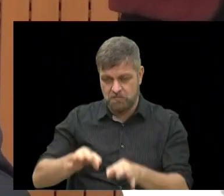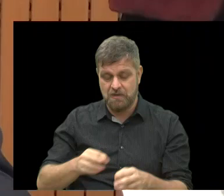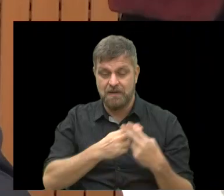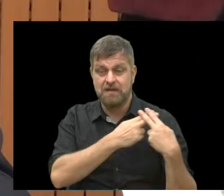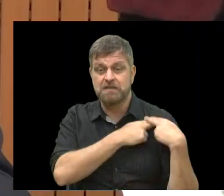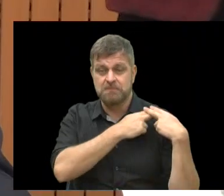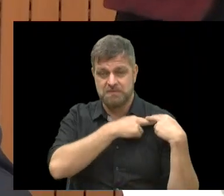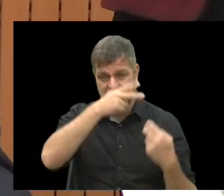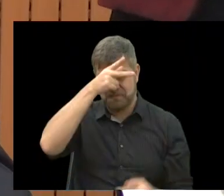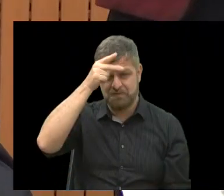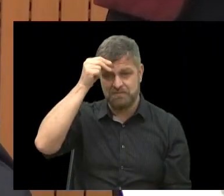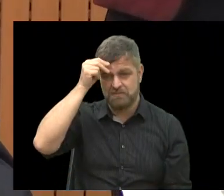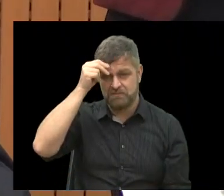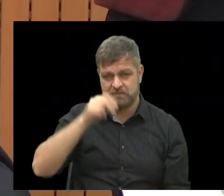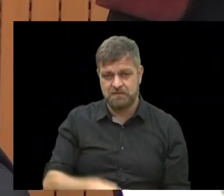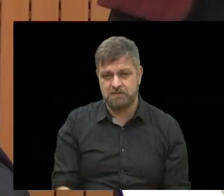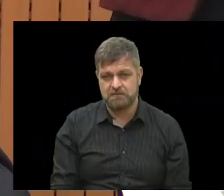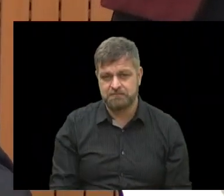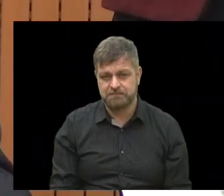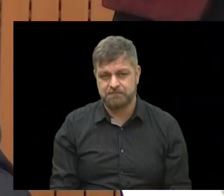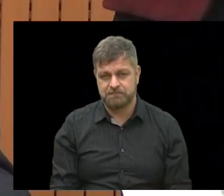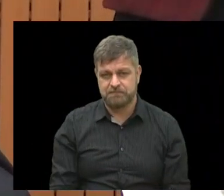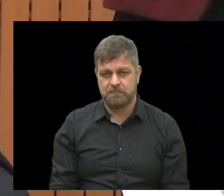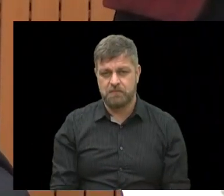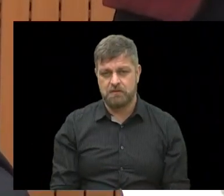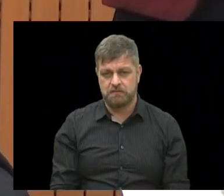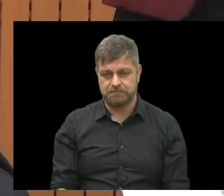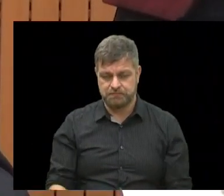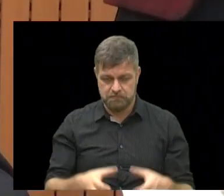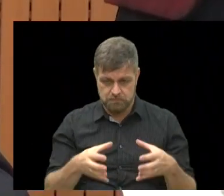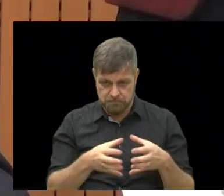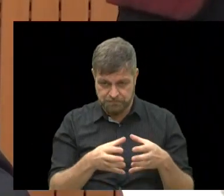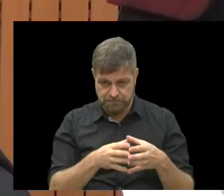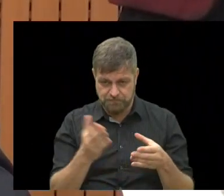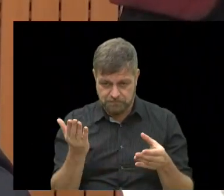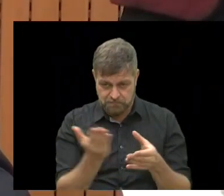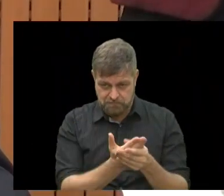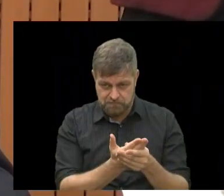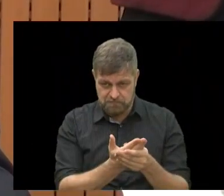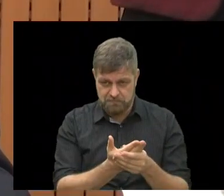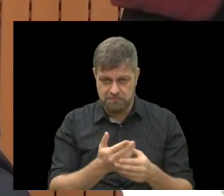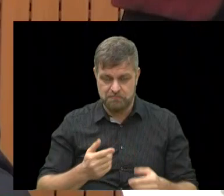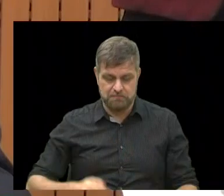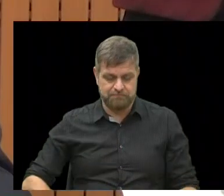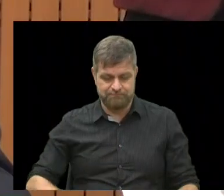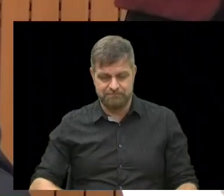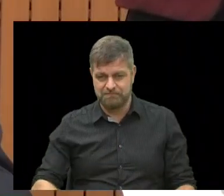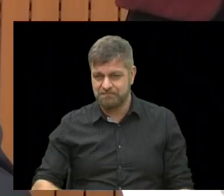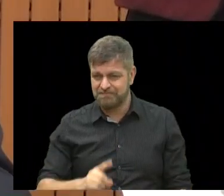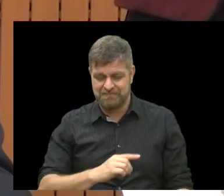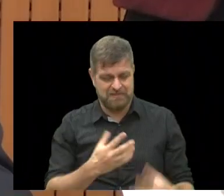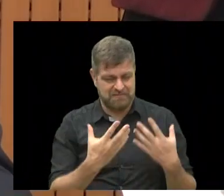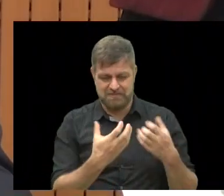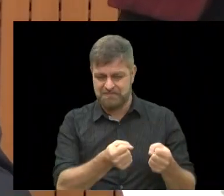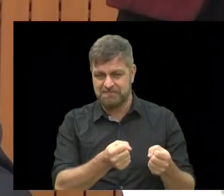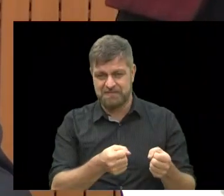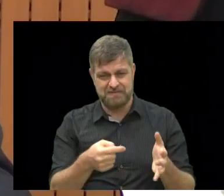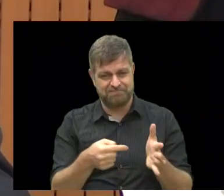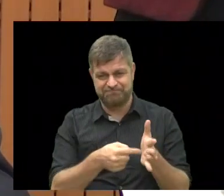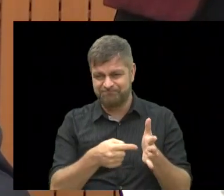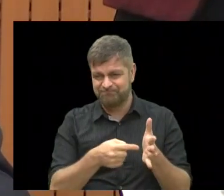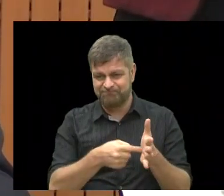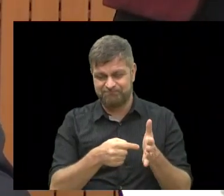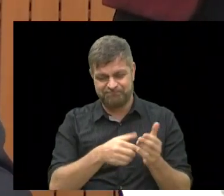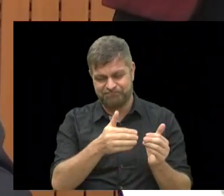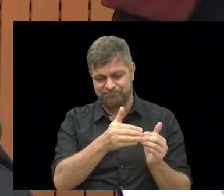cargo. O parecer final da comissão processante é pela improcedência quanto a este